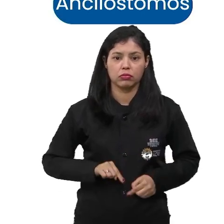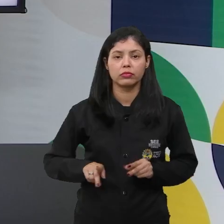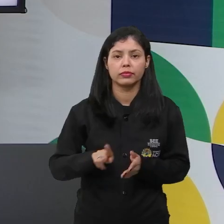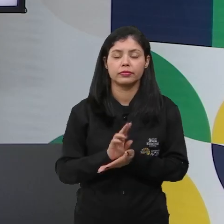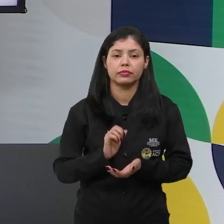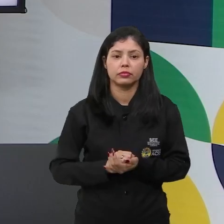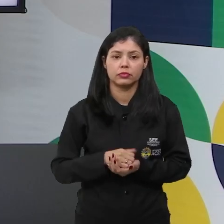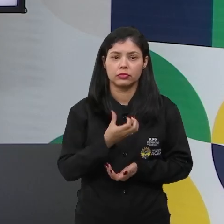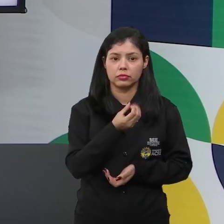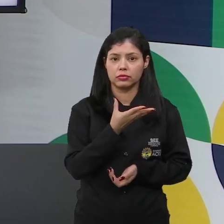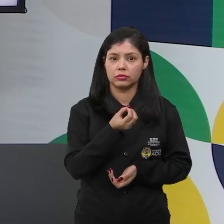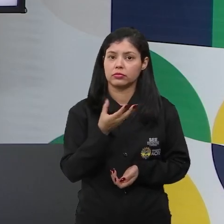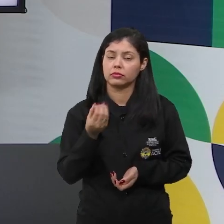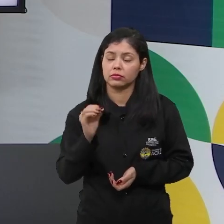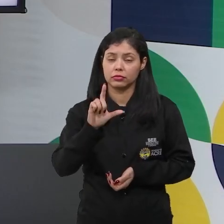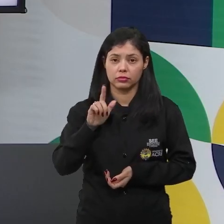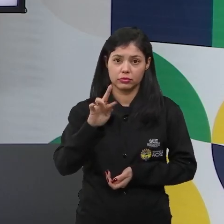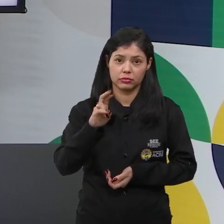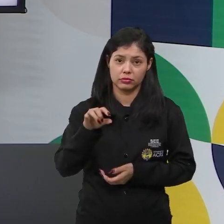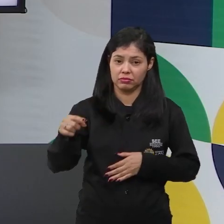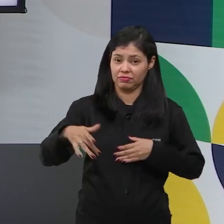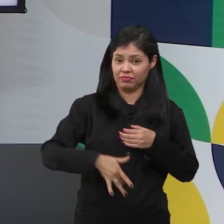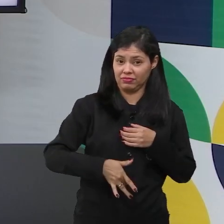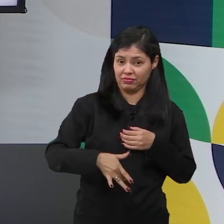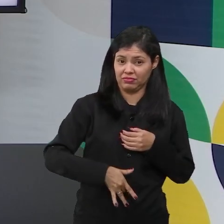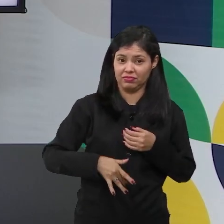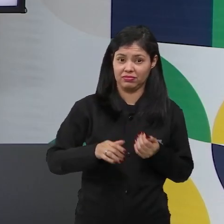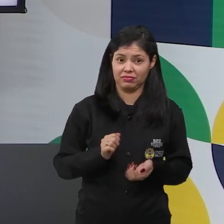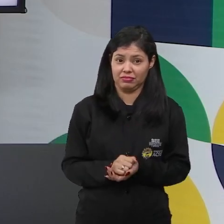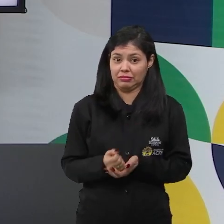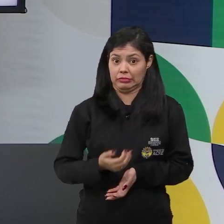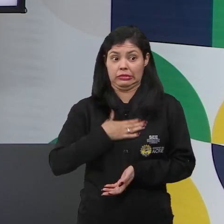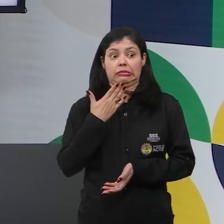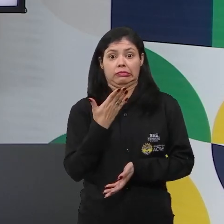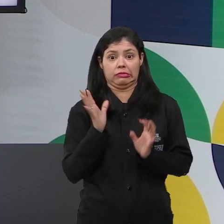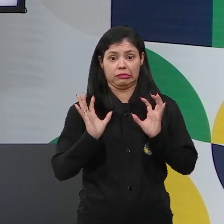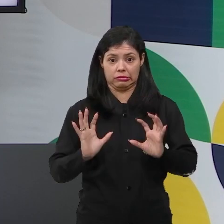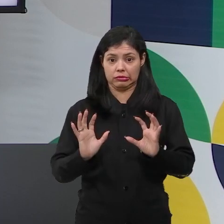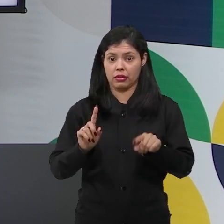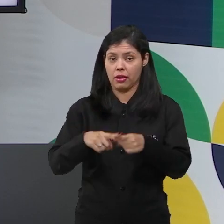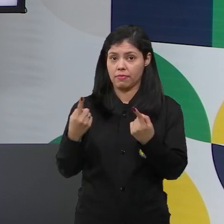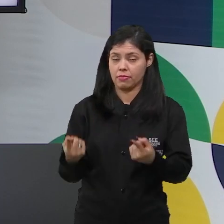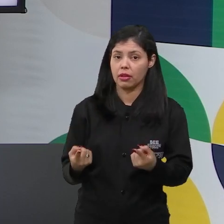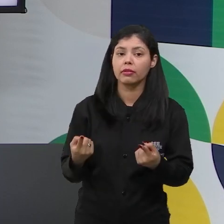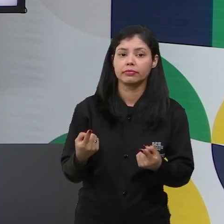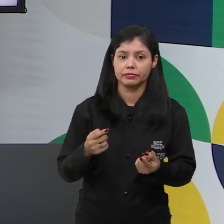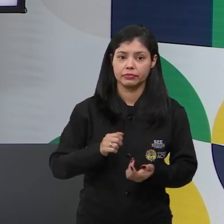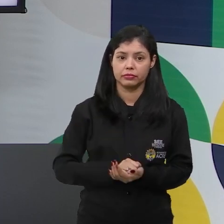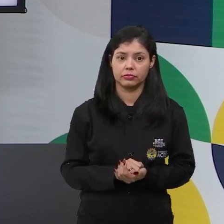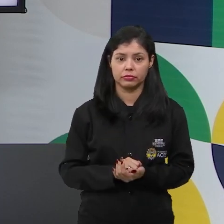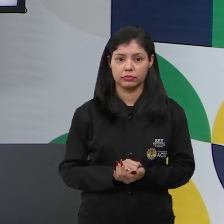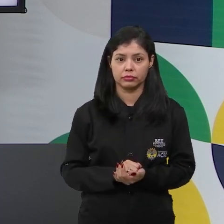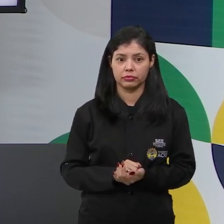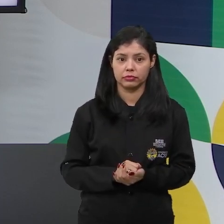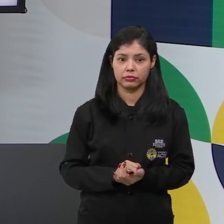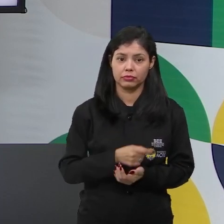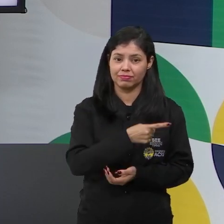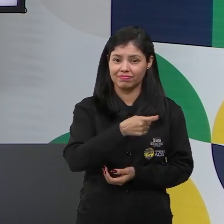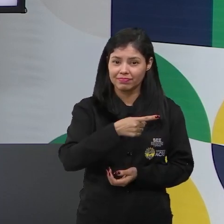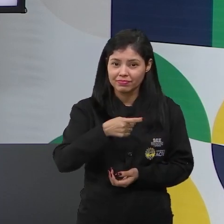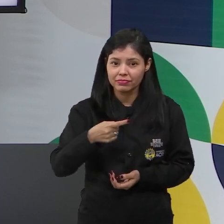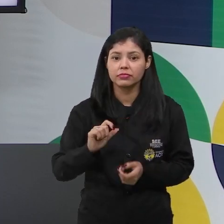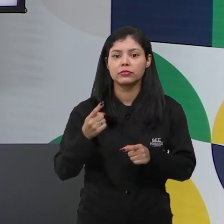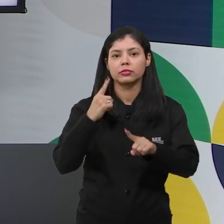até 600 lombrigas ali no seu intestino, gente. É meio assustador, né? Mas é uma verminose que ela